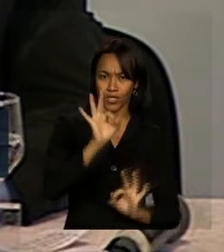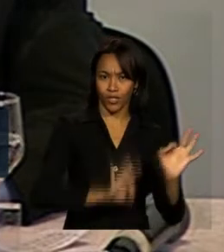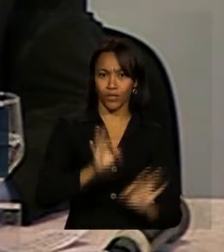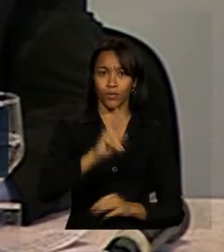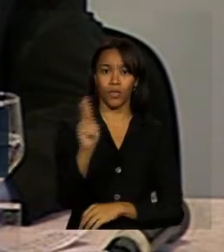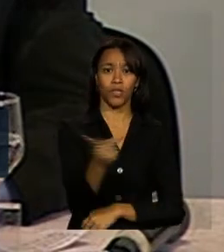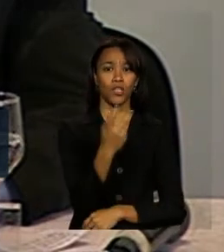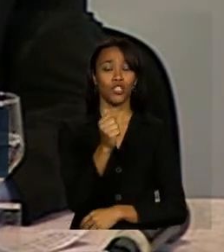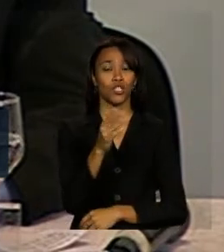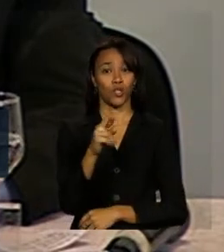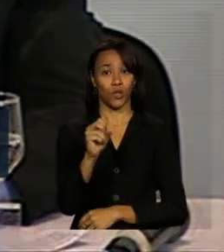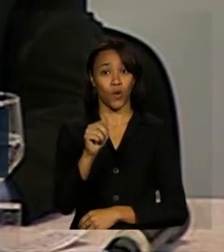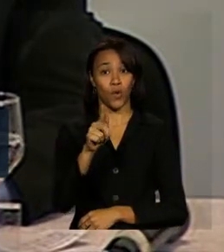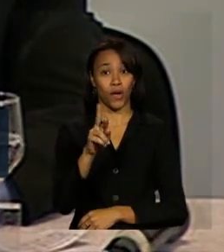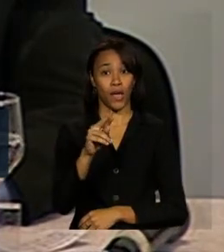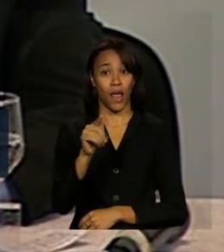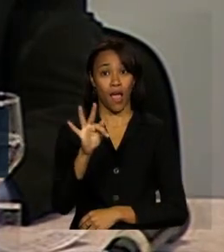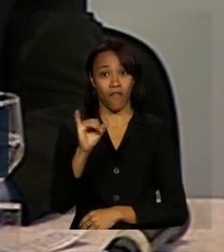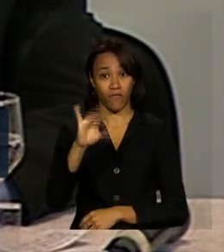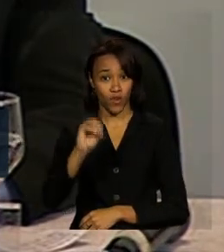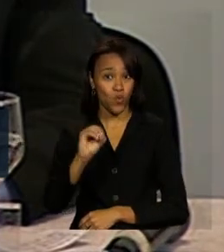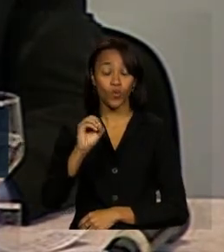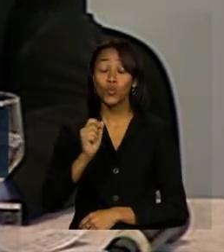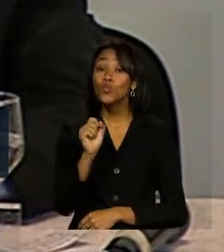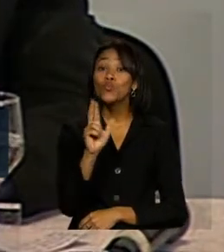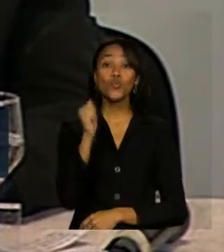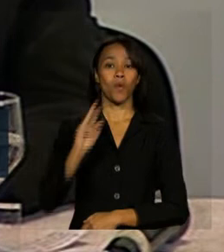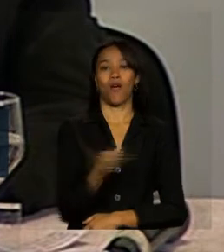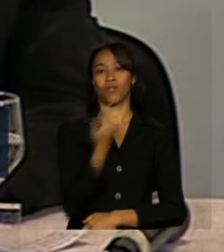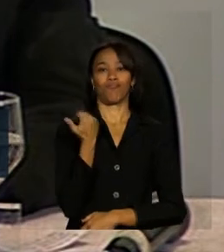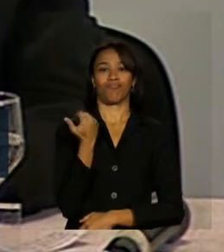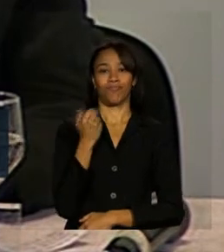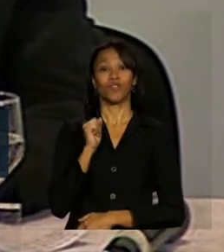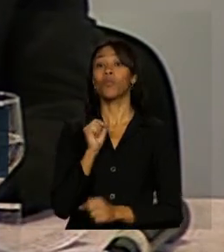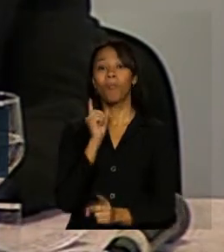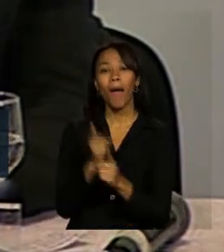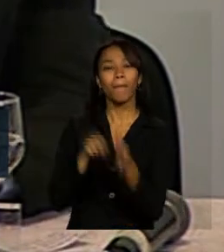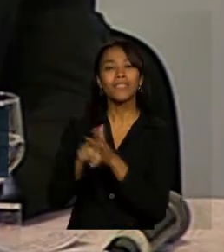historiográfico jamais realizado sobre a África e os povos africanos.